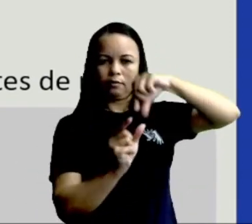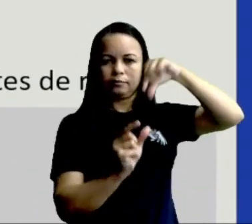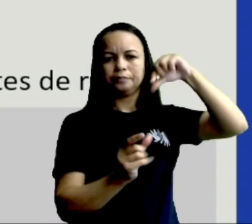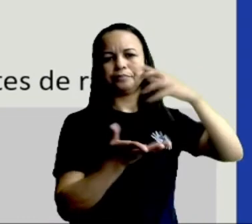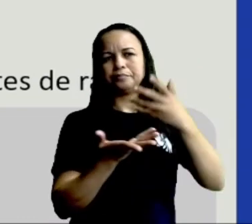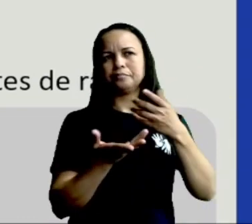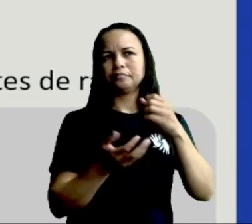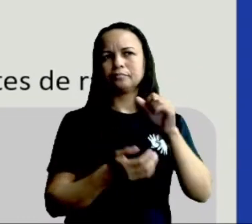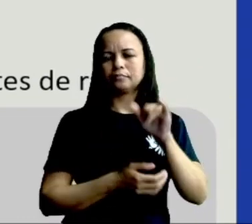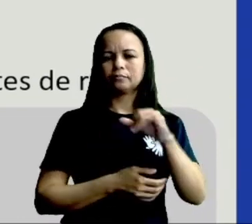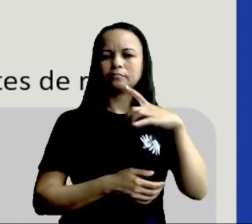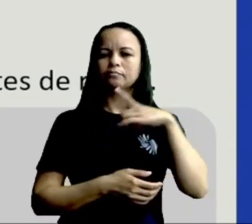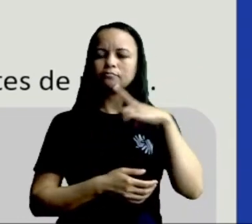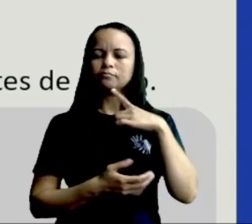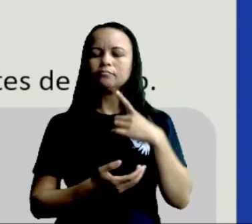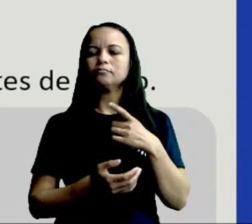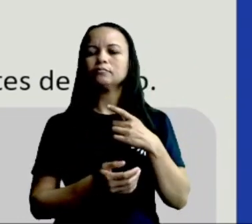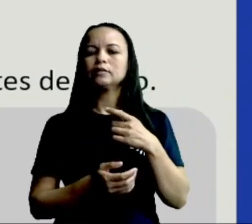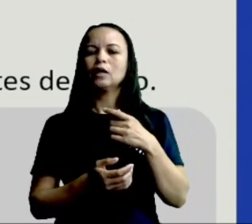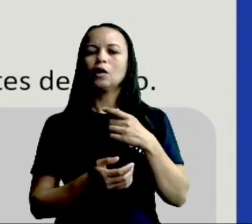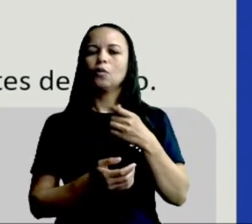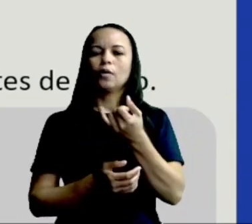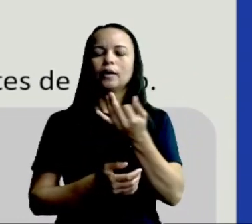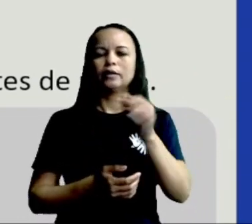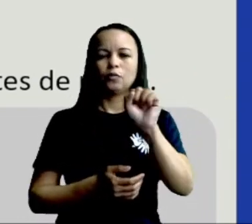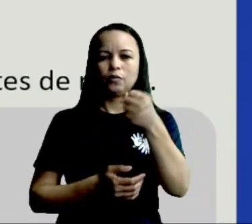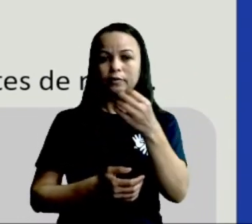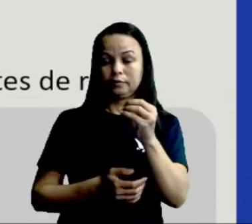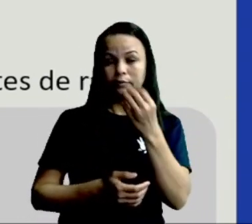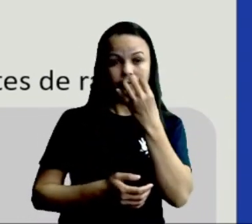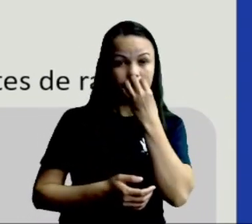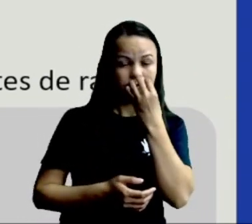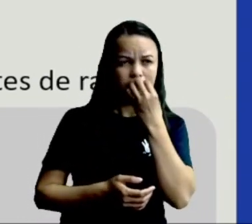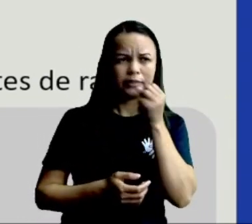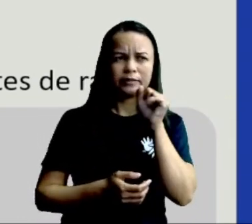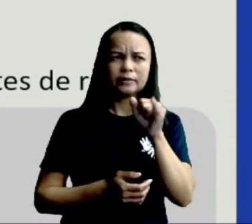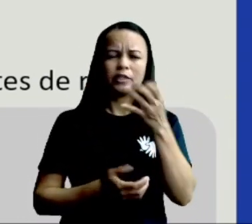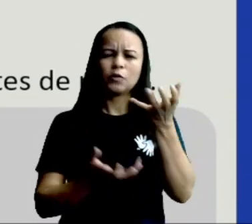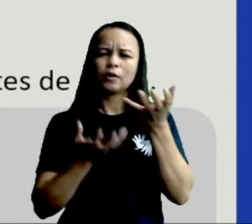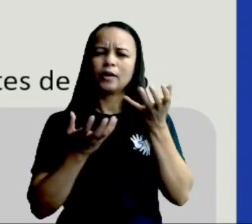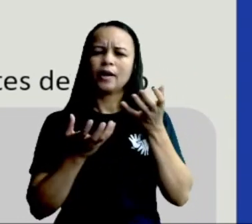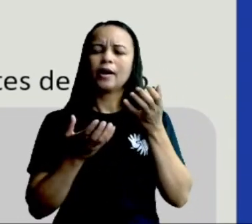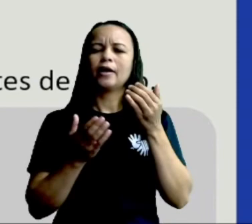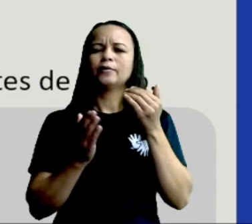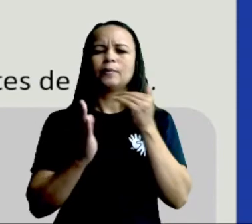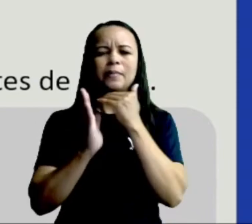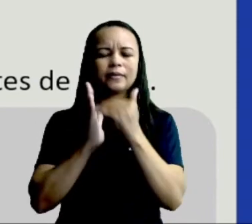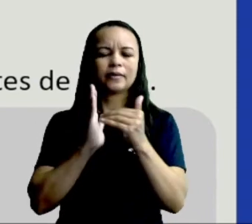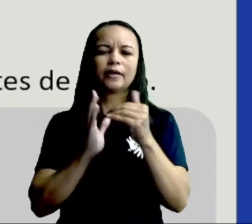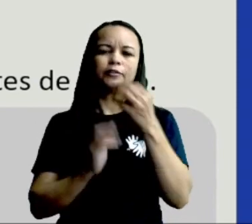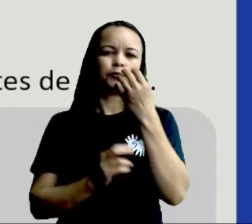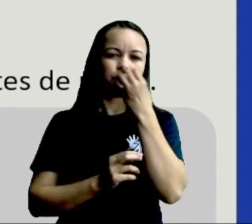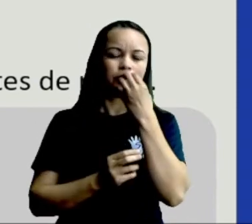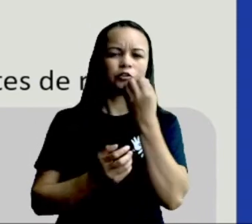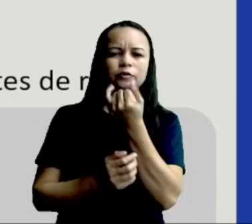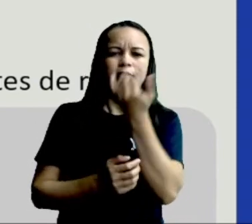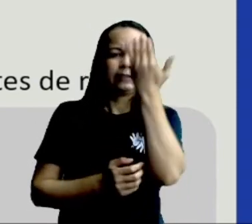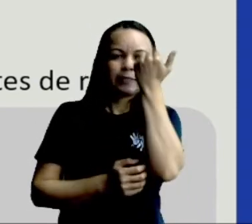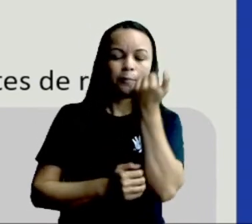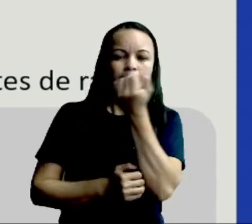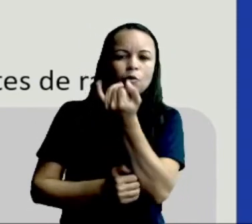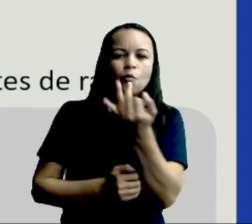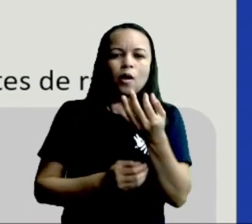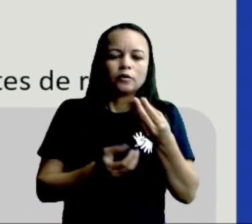de 80 cães, né? Se eu quero a metade dos cães para saber quanto eu